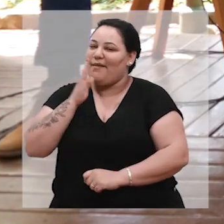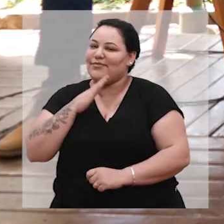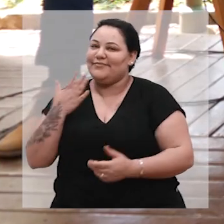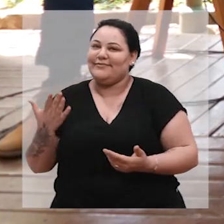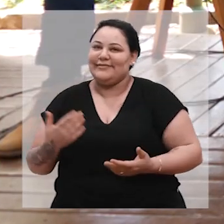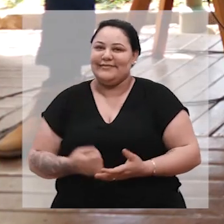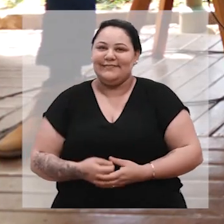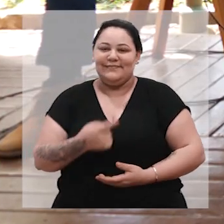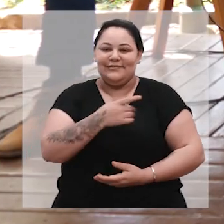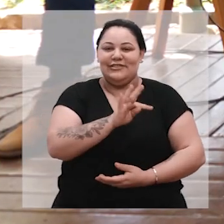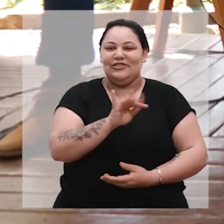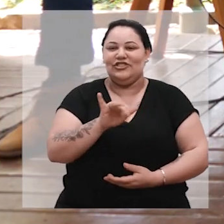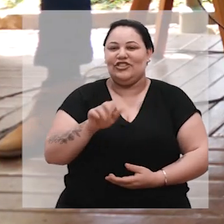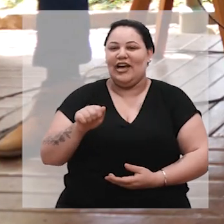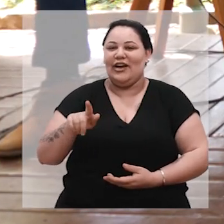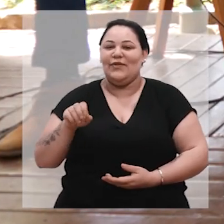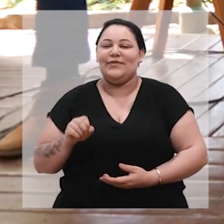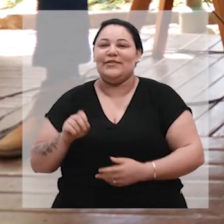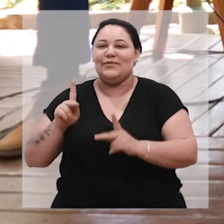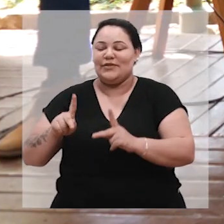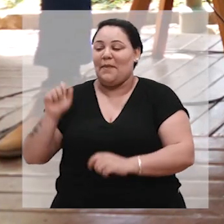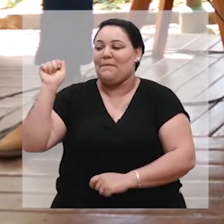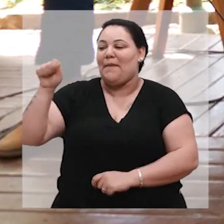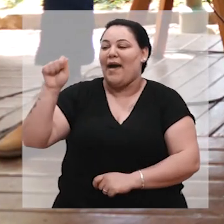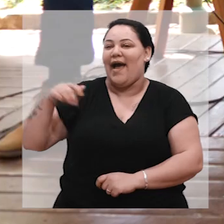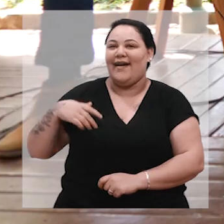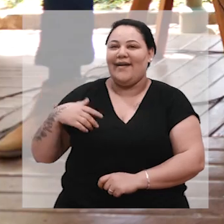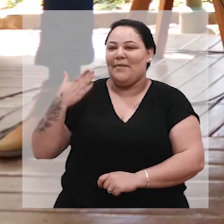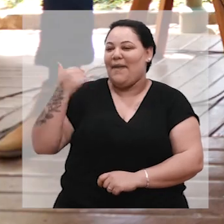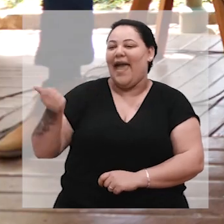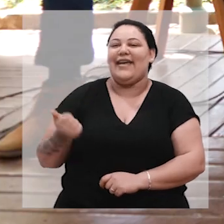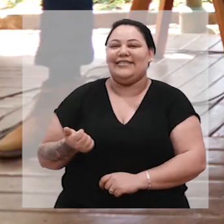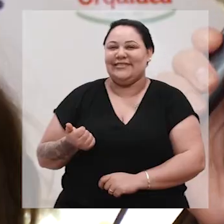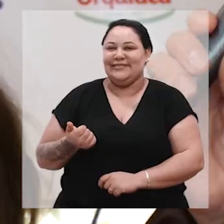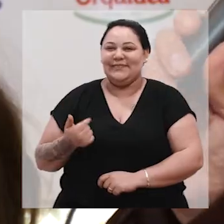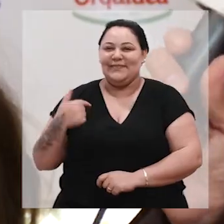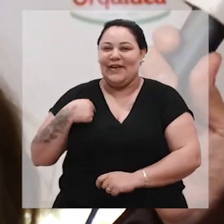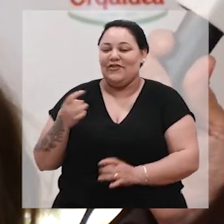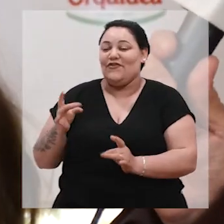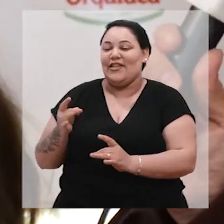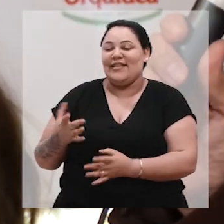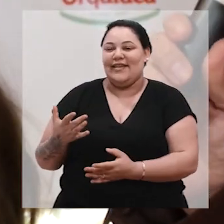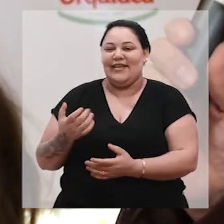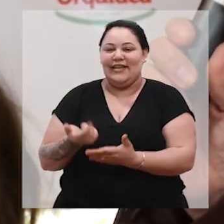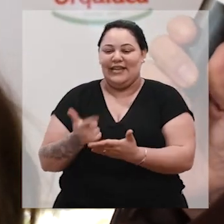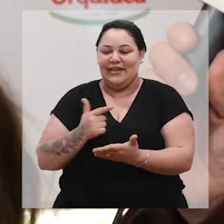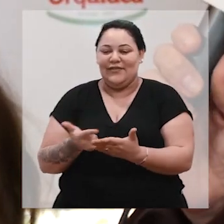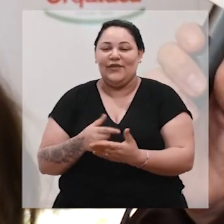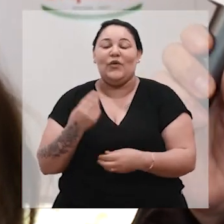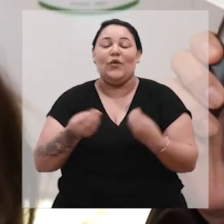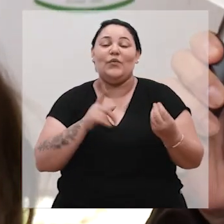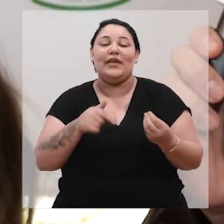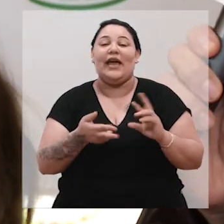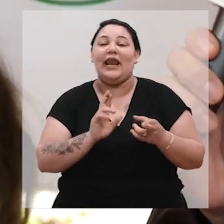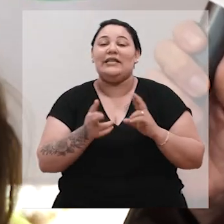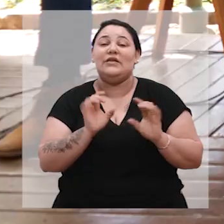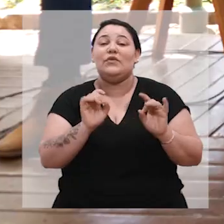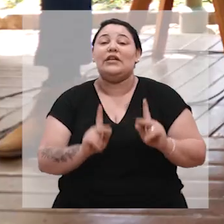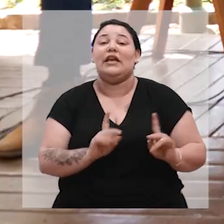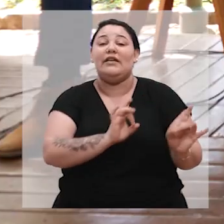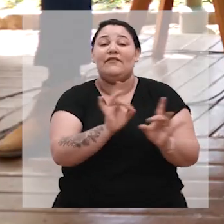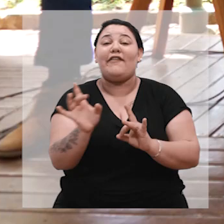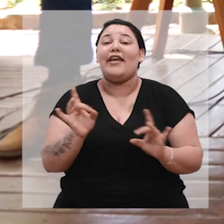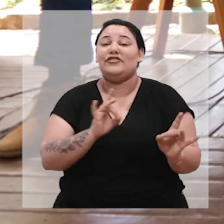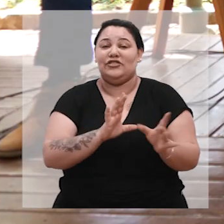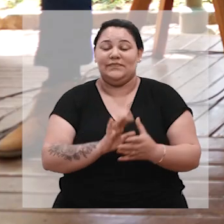escritores batem lá na sua livraria e dizem: Tiago, vende essa obra para mim, como é que tá? Como é que é a relação do livreiro, de quem